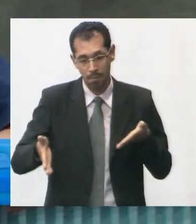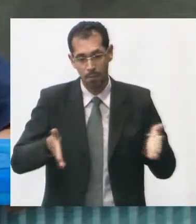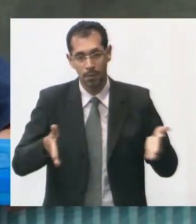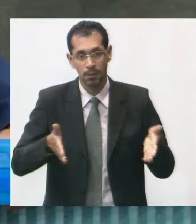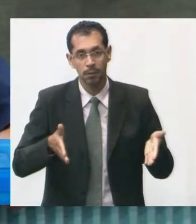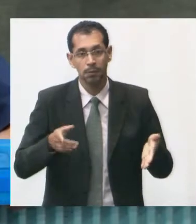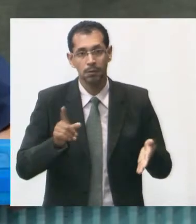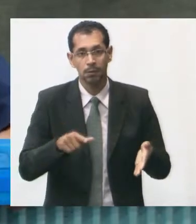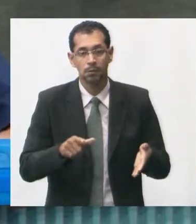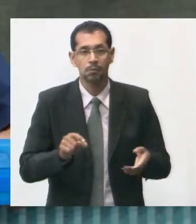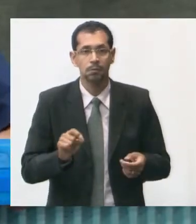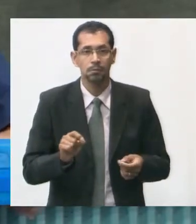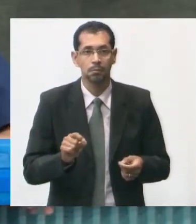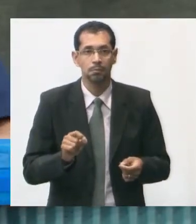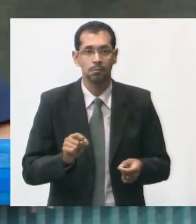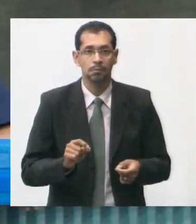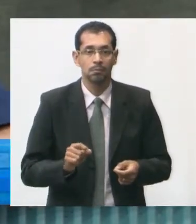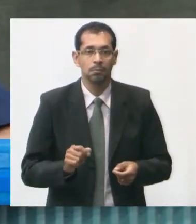chegamos